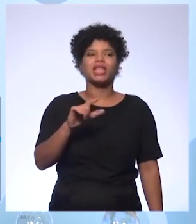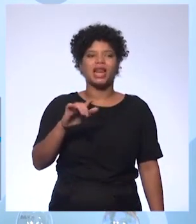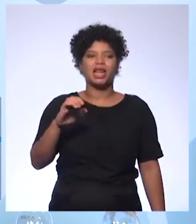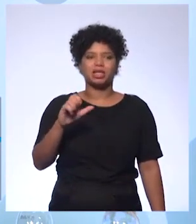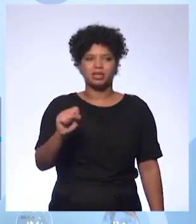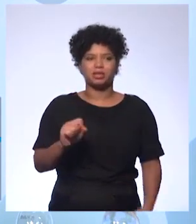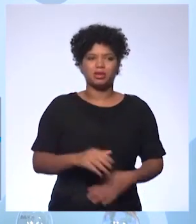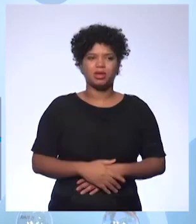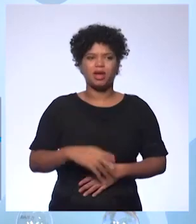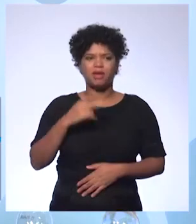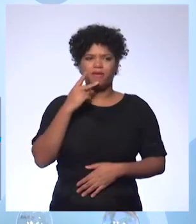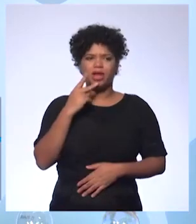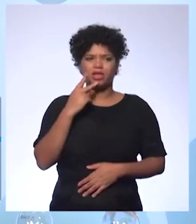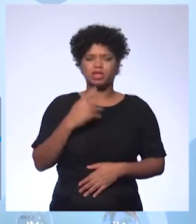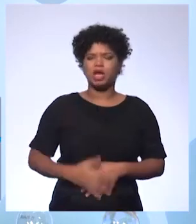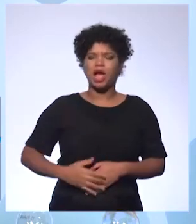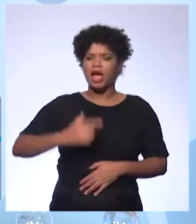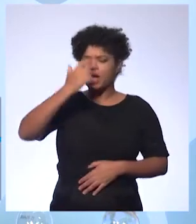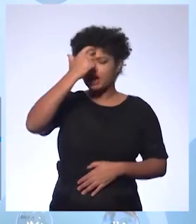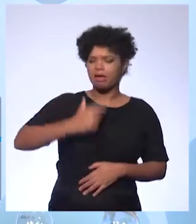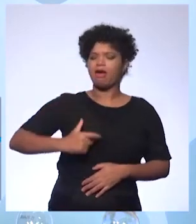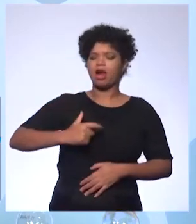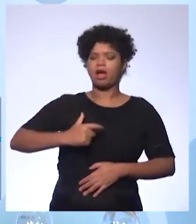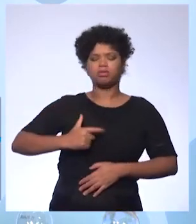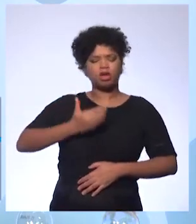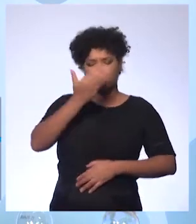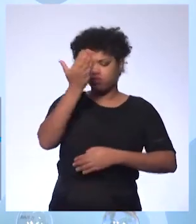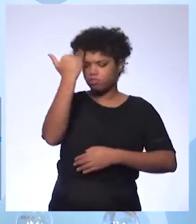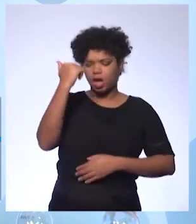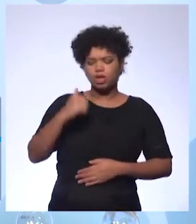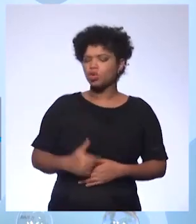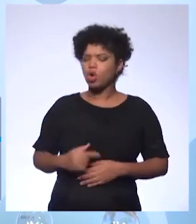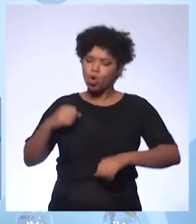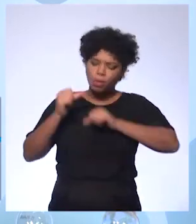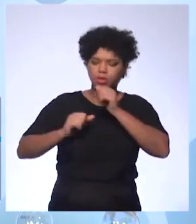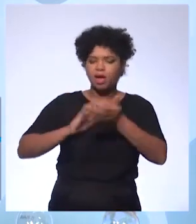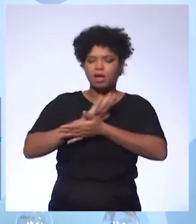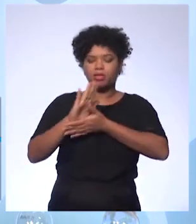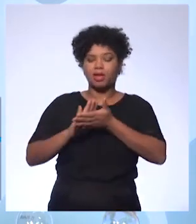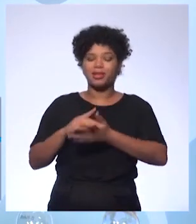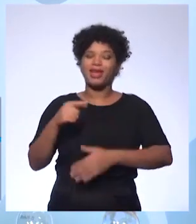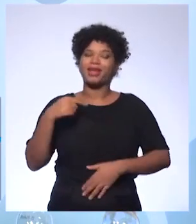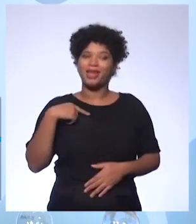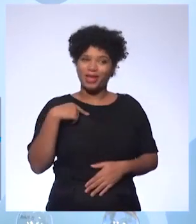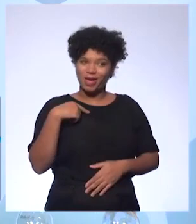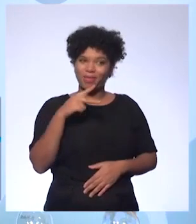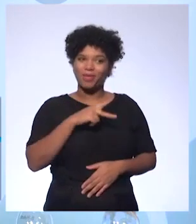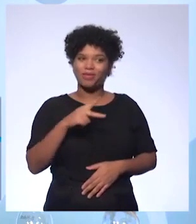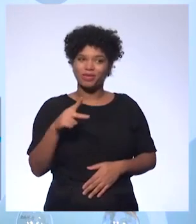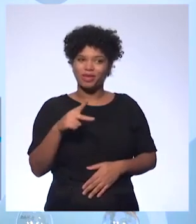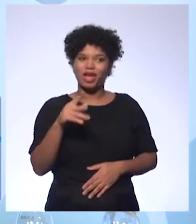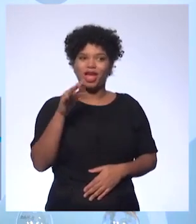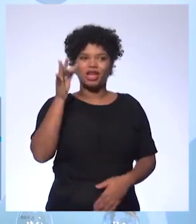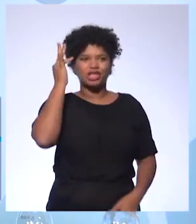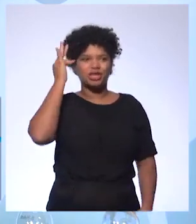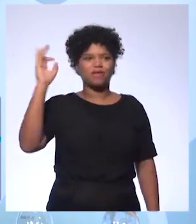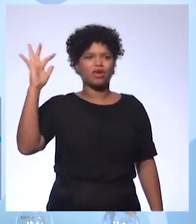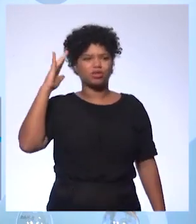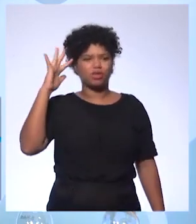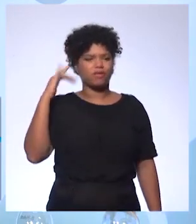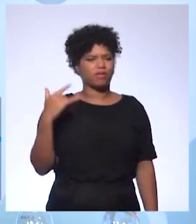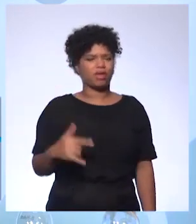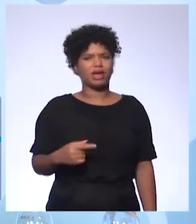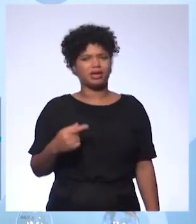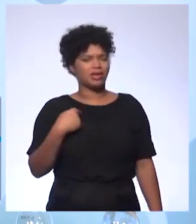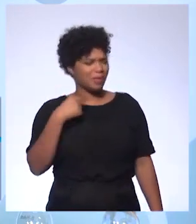professora, caráter não se muda. Ou a pessoa tem ou não tem. E eu sou professora de filosofia, aquilo me doeu na hora, né?